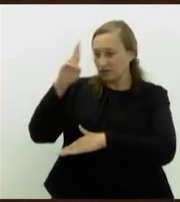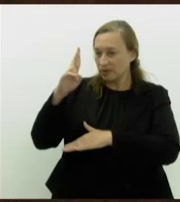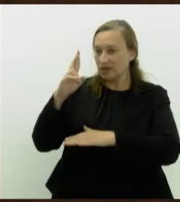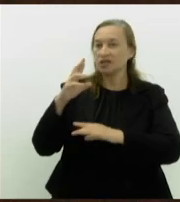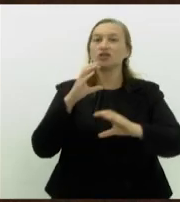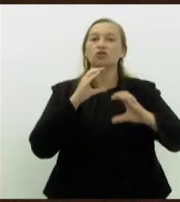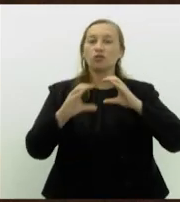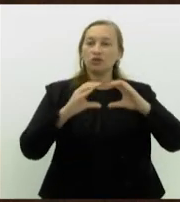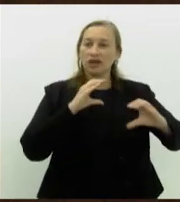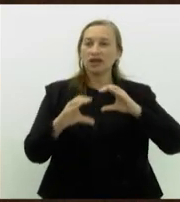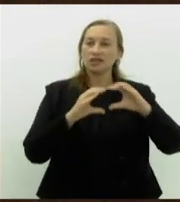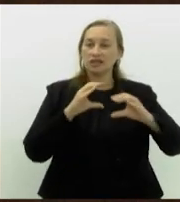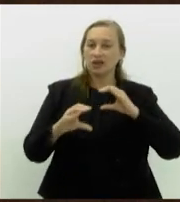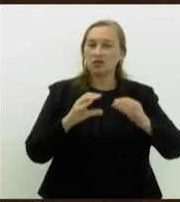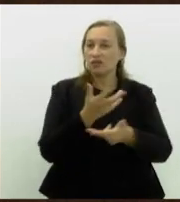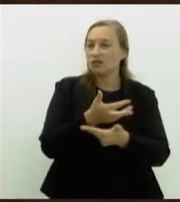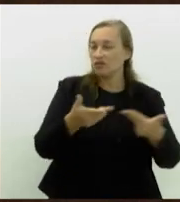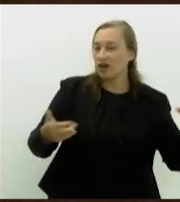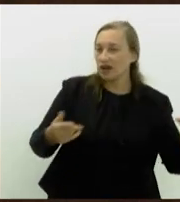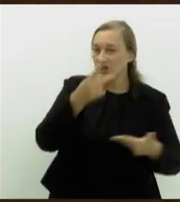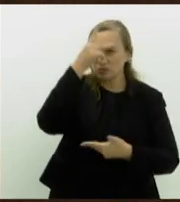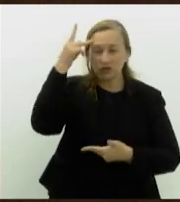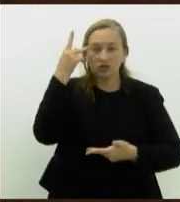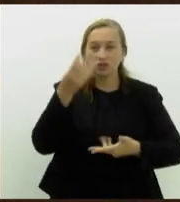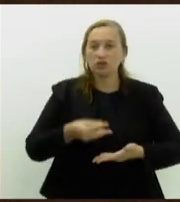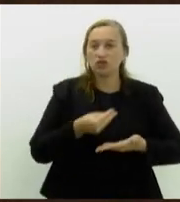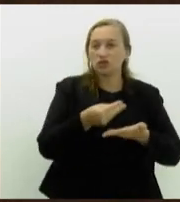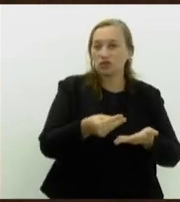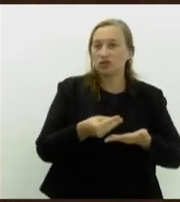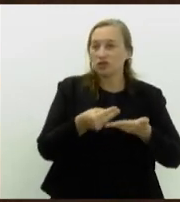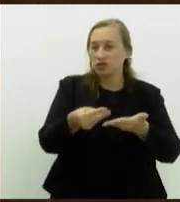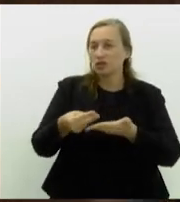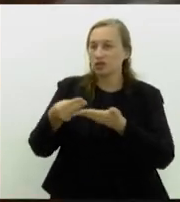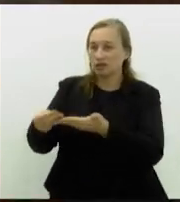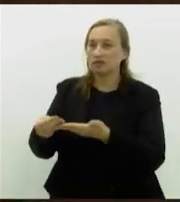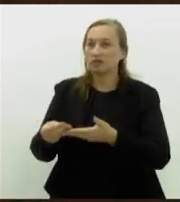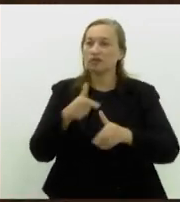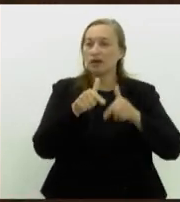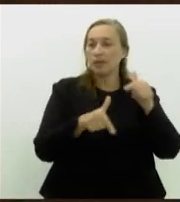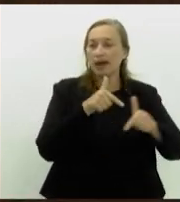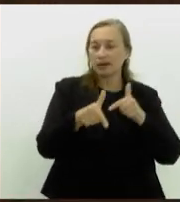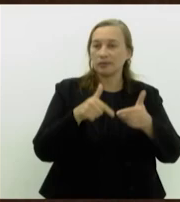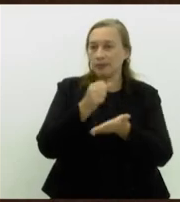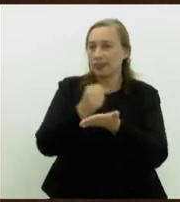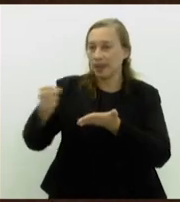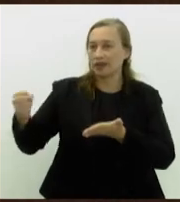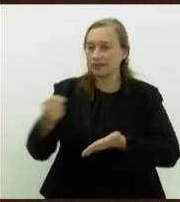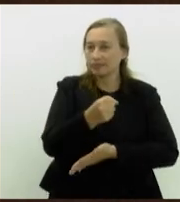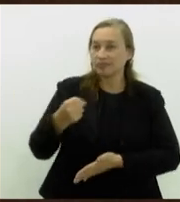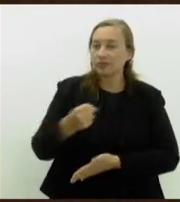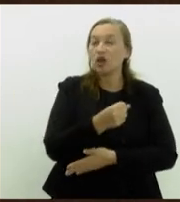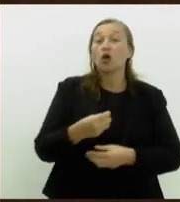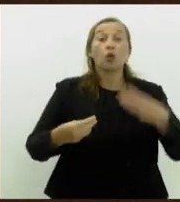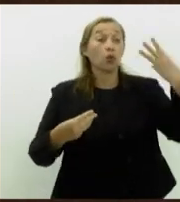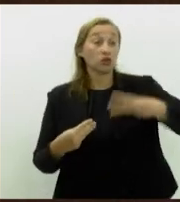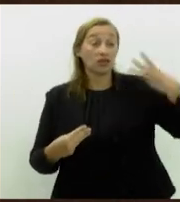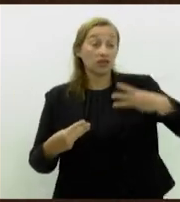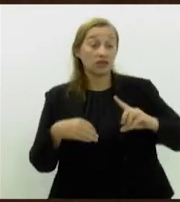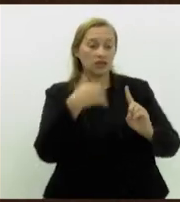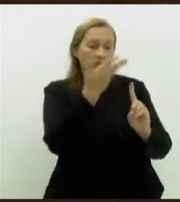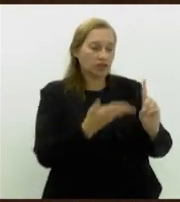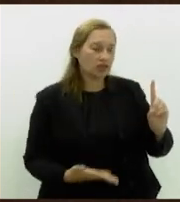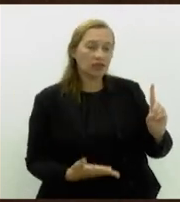empregando centenas de pessoas na região sul-fluminense. O terceiro homenageado vai ser Sebastião